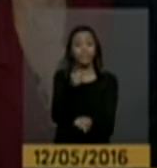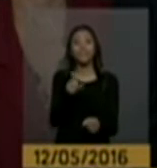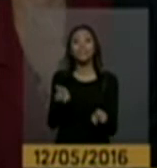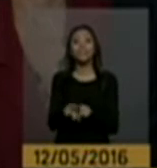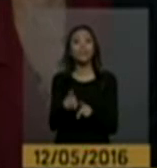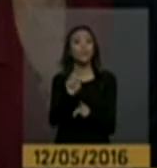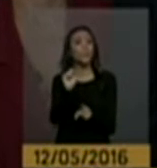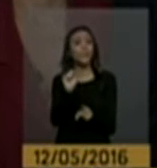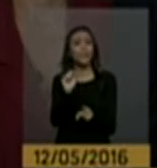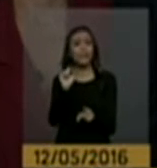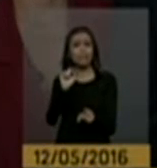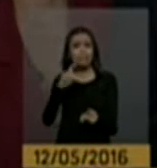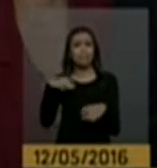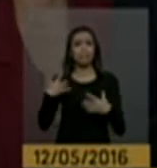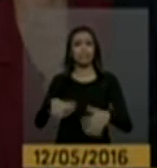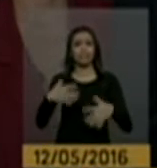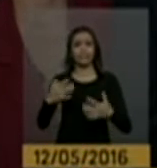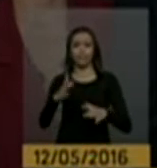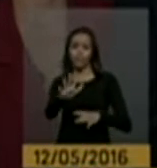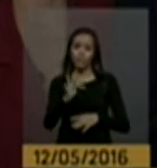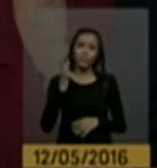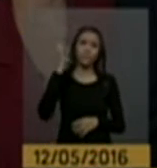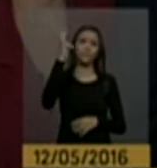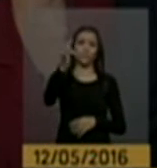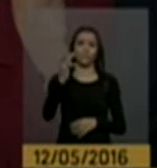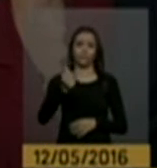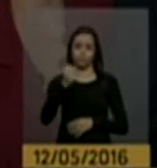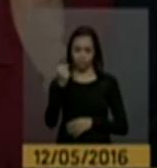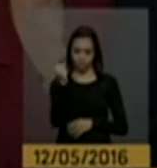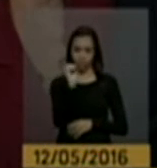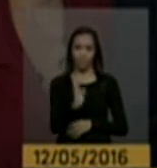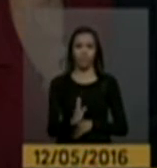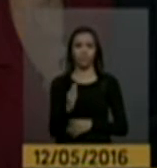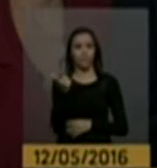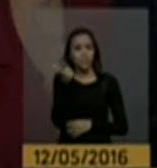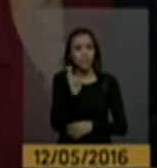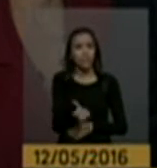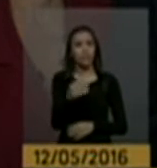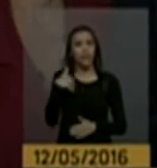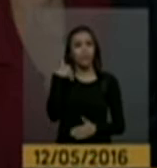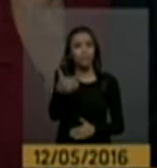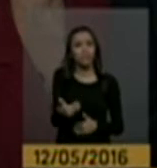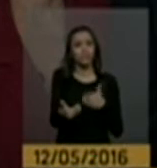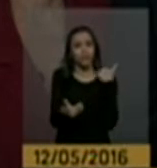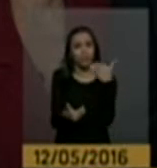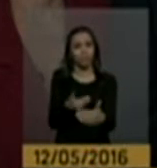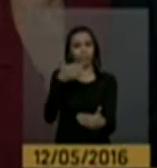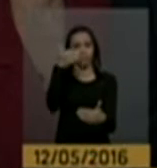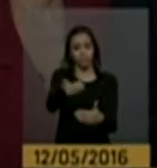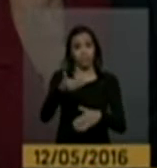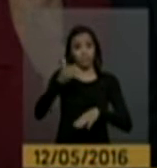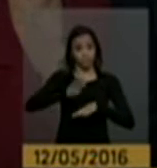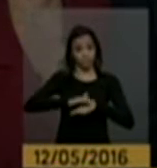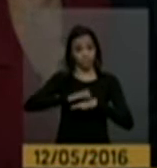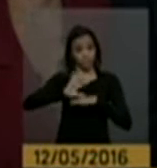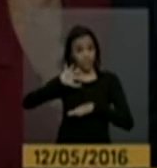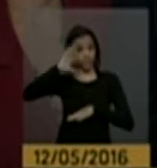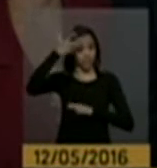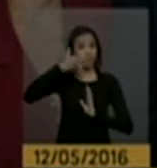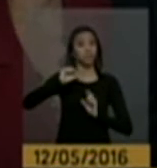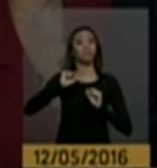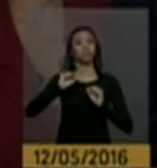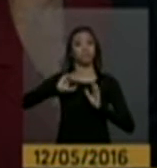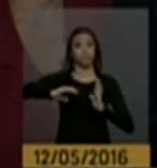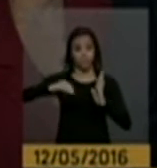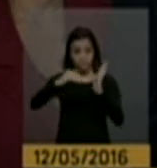do Planalto e voltou a classificar o impeachment como golpe. Diante da decisão do Senado, eu